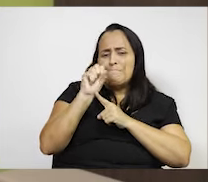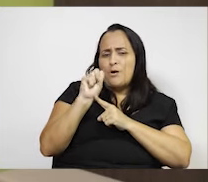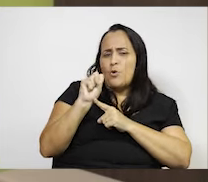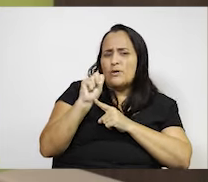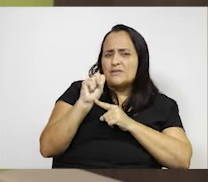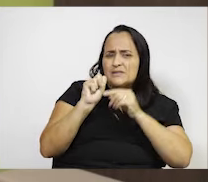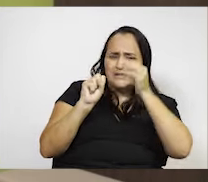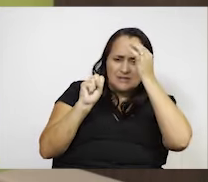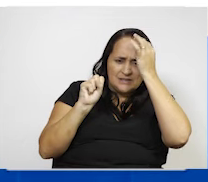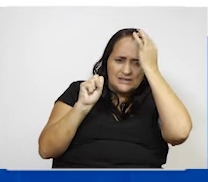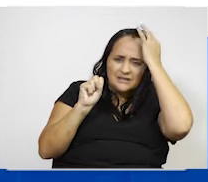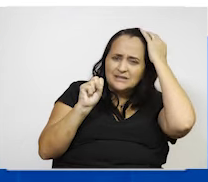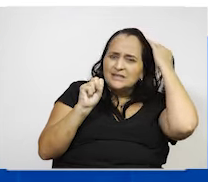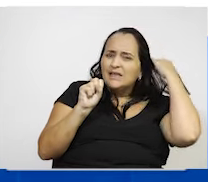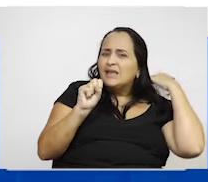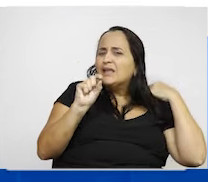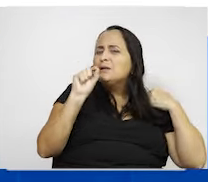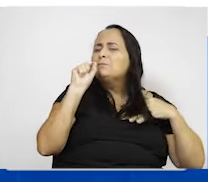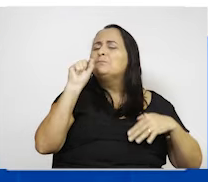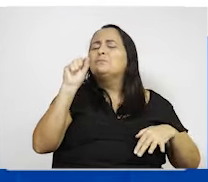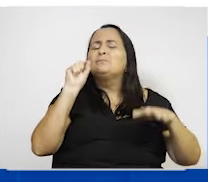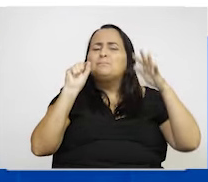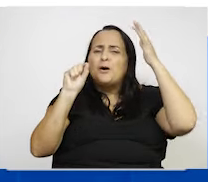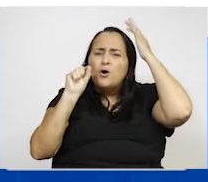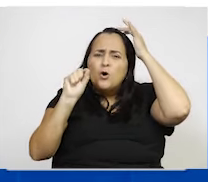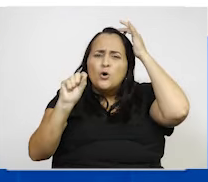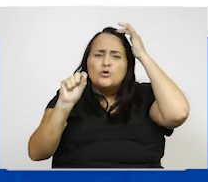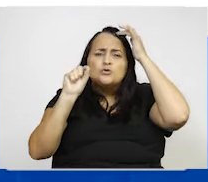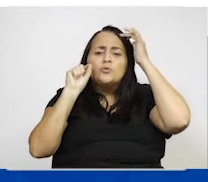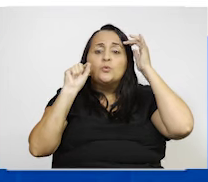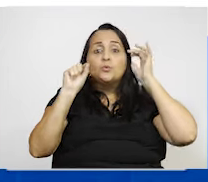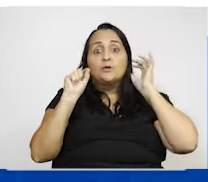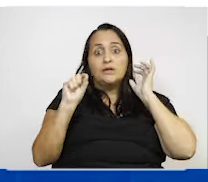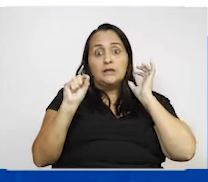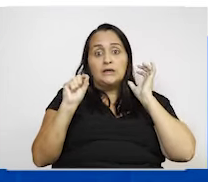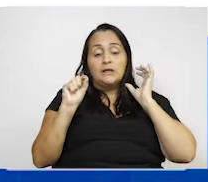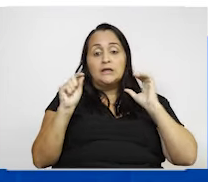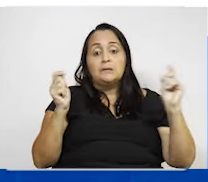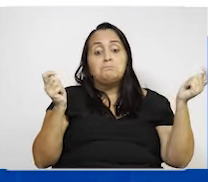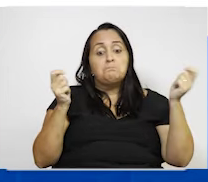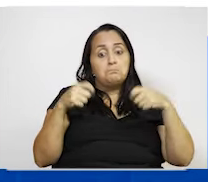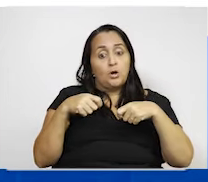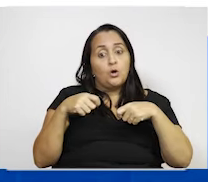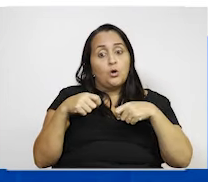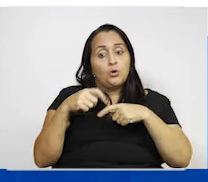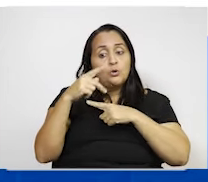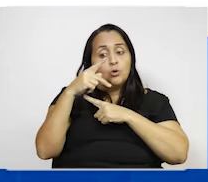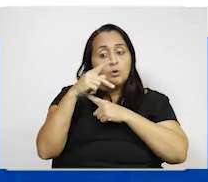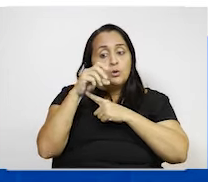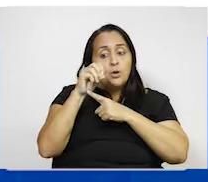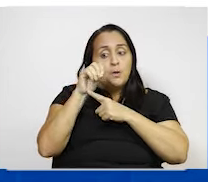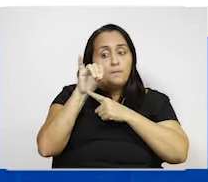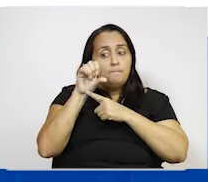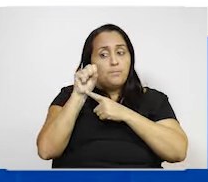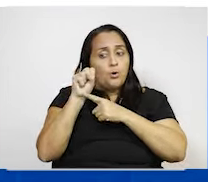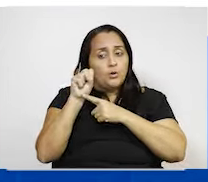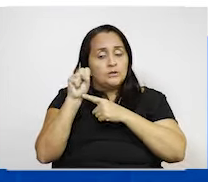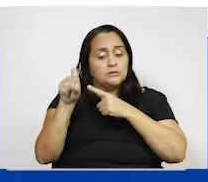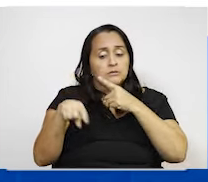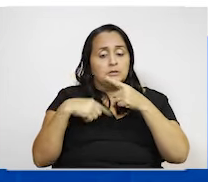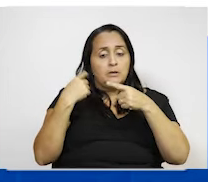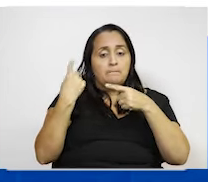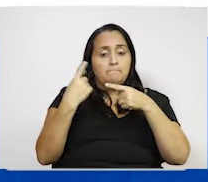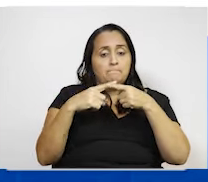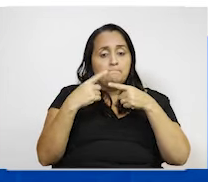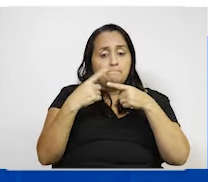mais usado. O pois, ele também pode ter o entendimento de porquê, né? Mas pode